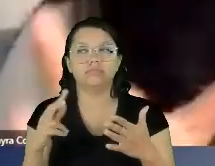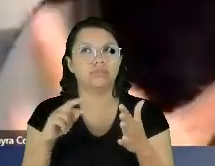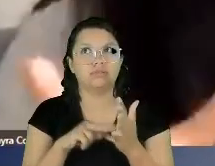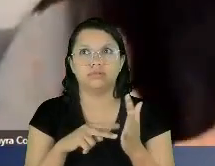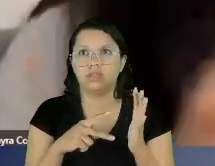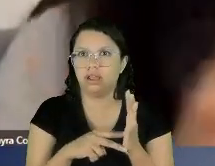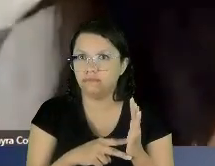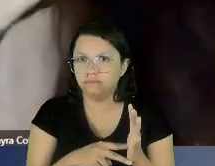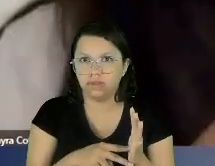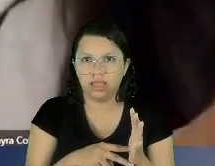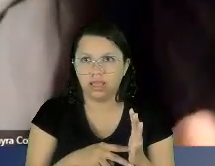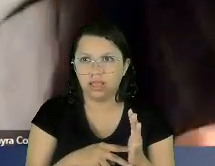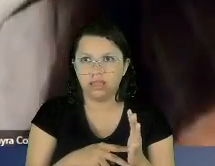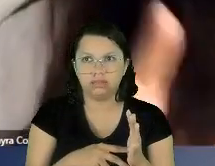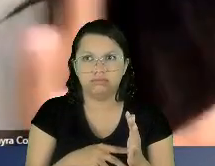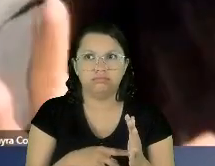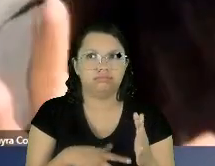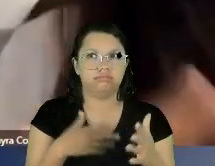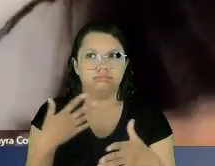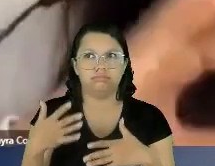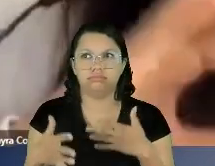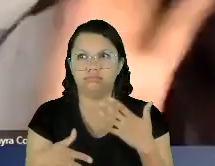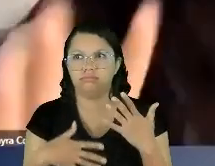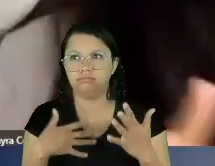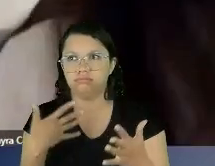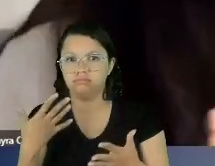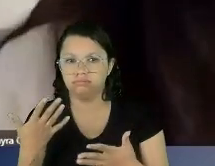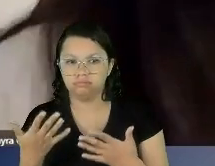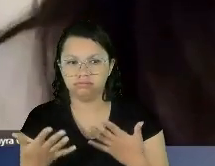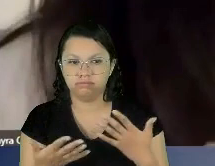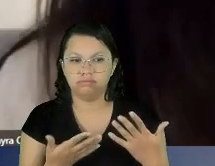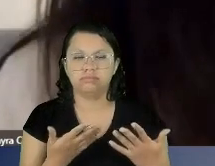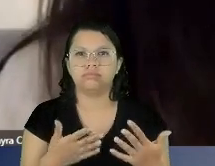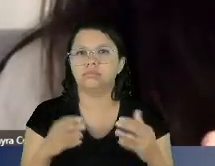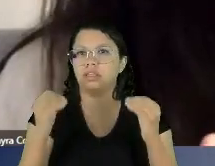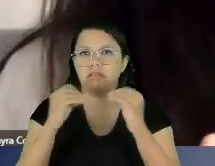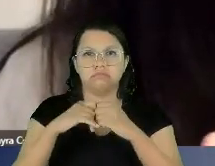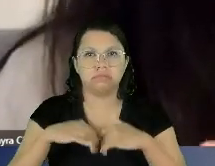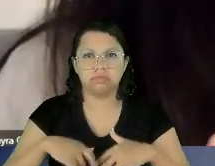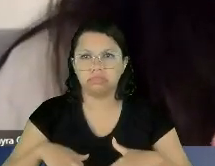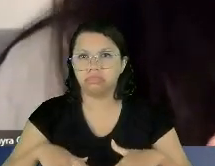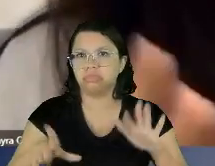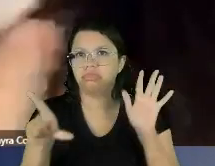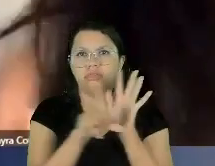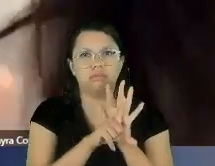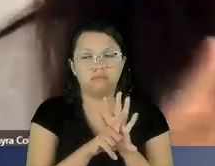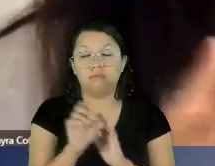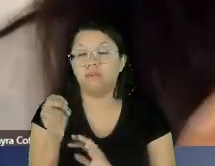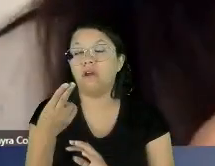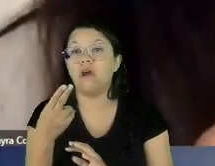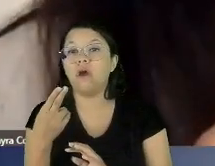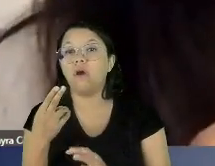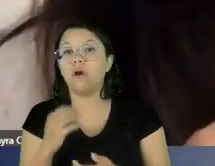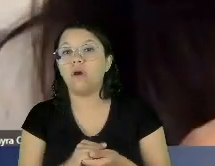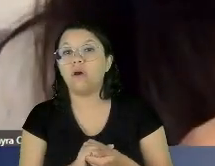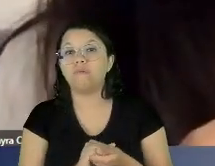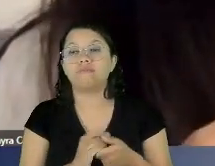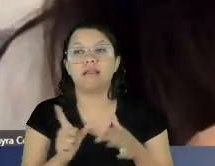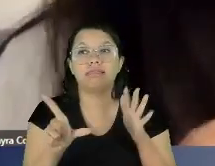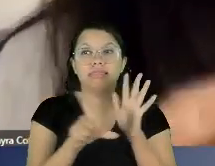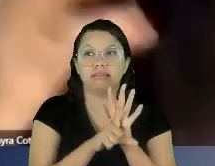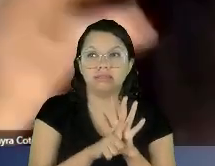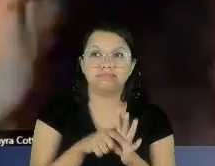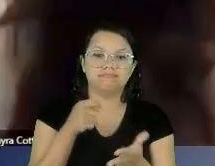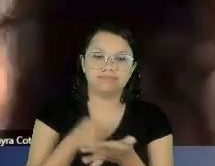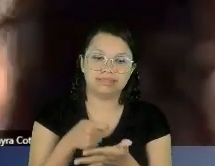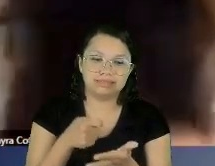precisa enfrentá-los. Não significa que eles vão fadar ao fracasso a legislação, ou